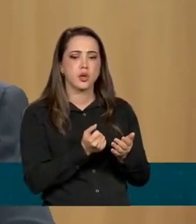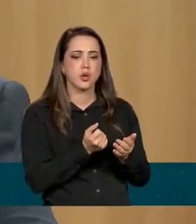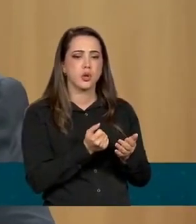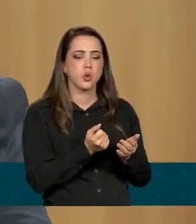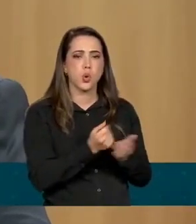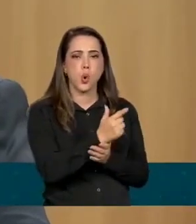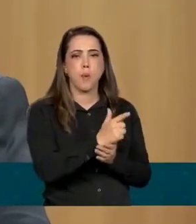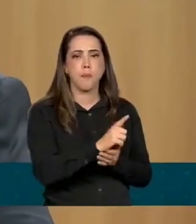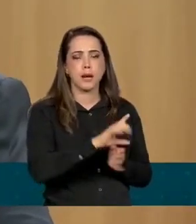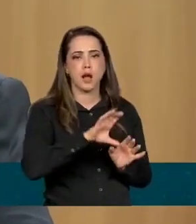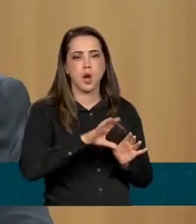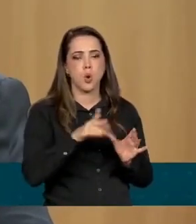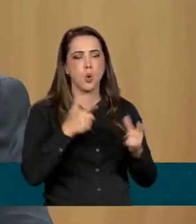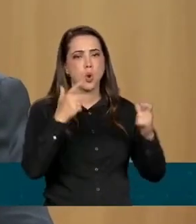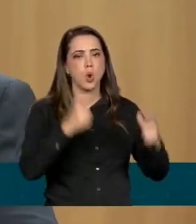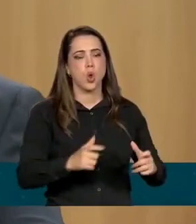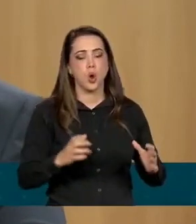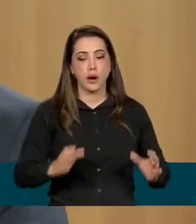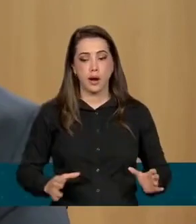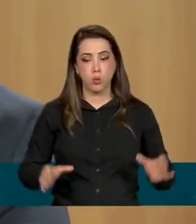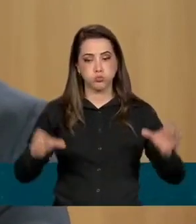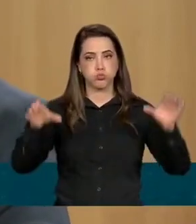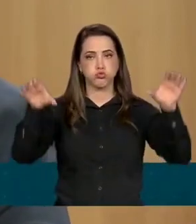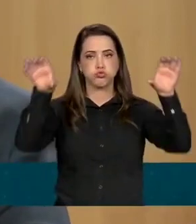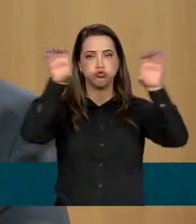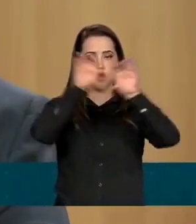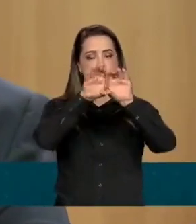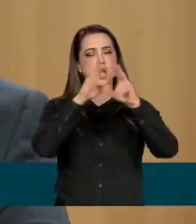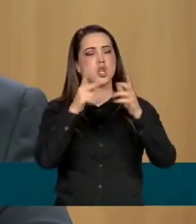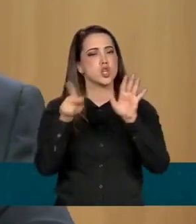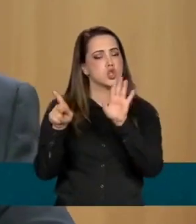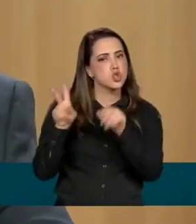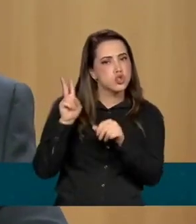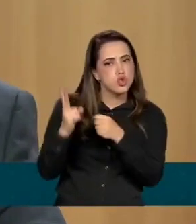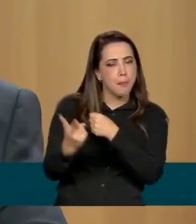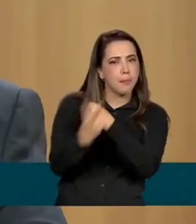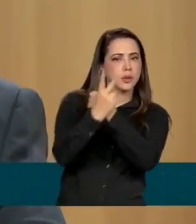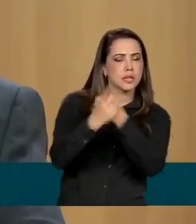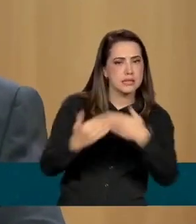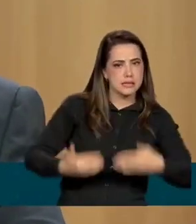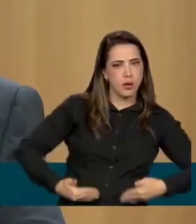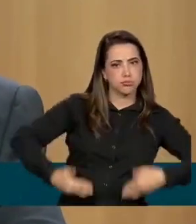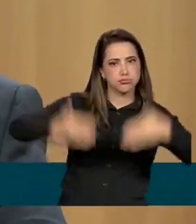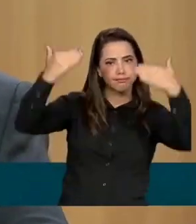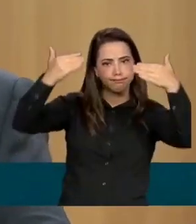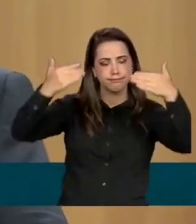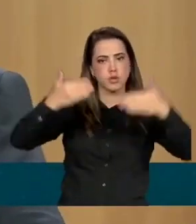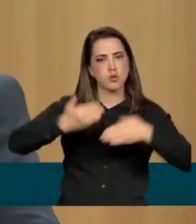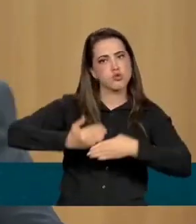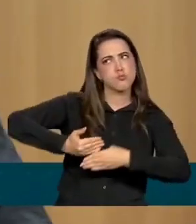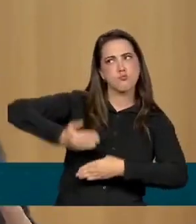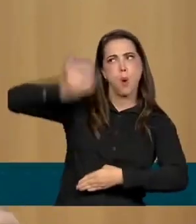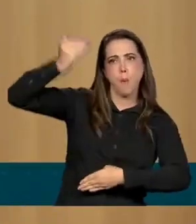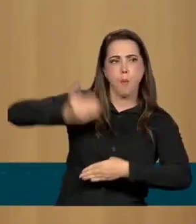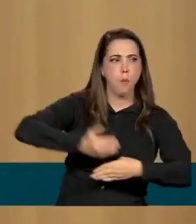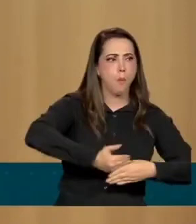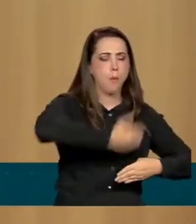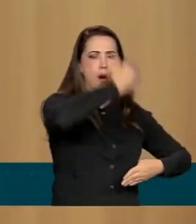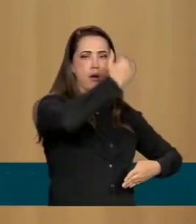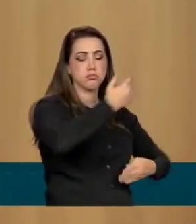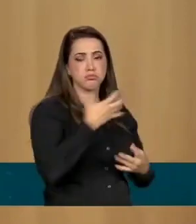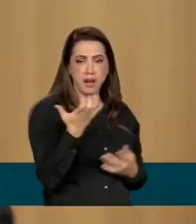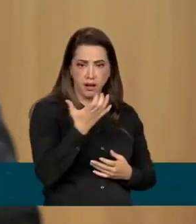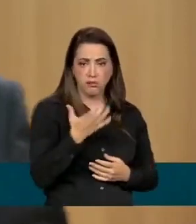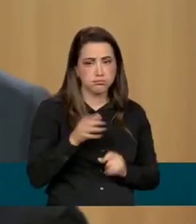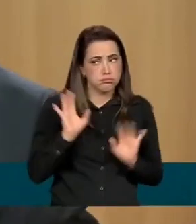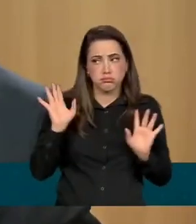ele vai ter o dinheiro, porque é uma decisão demandada localmente. Se ele nos disser que